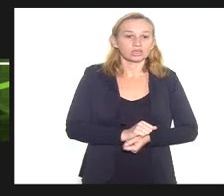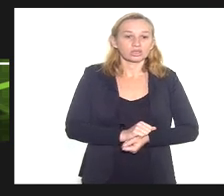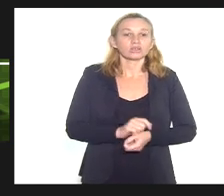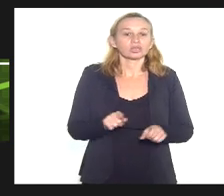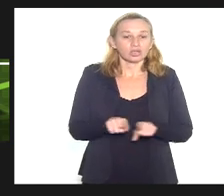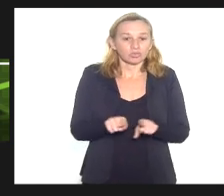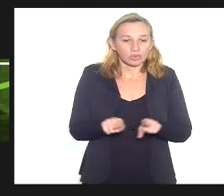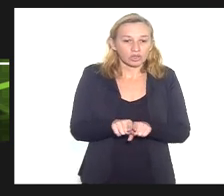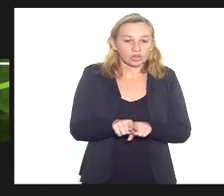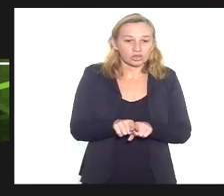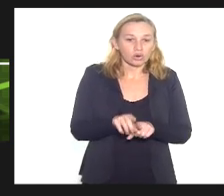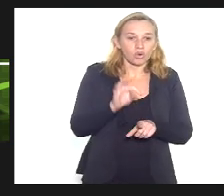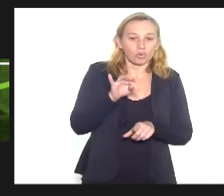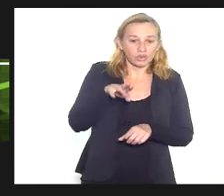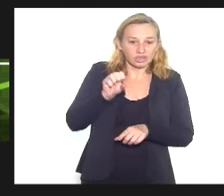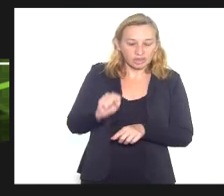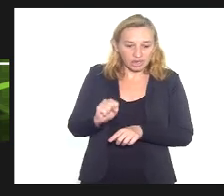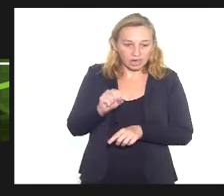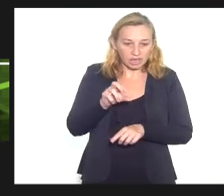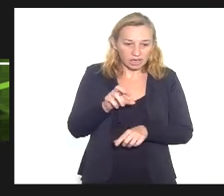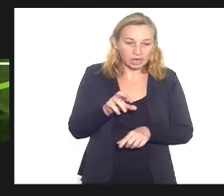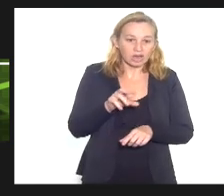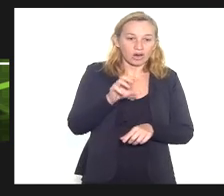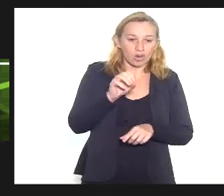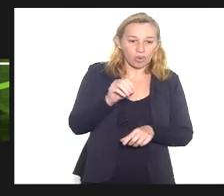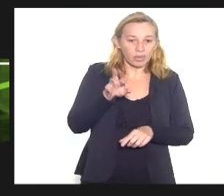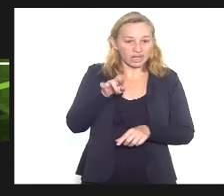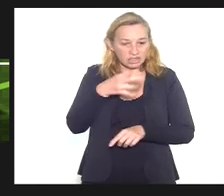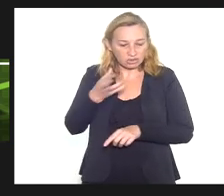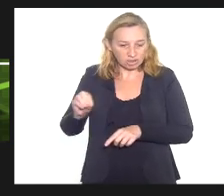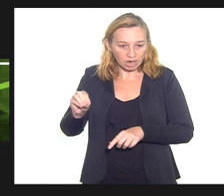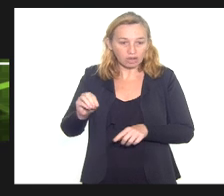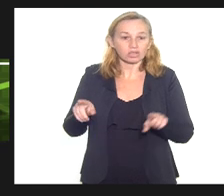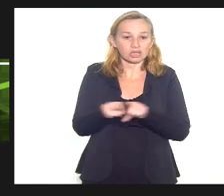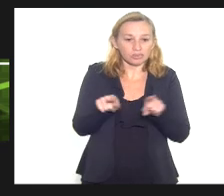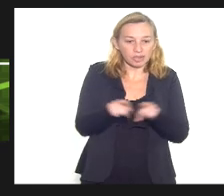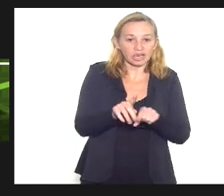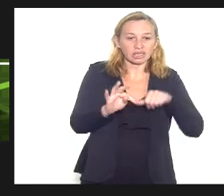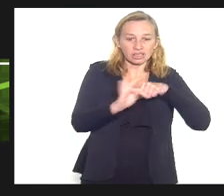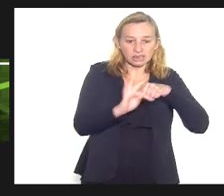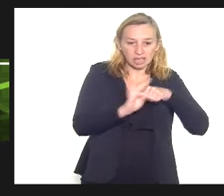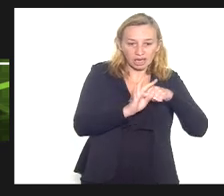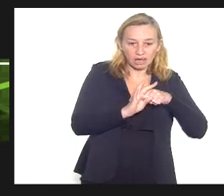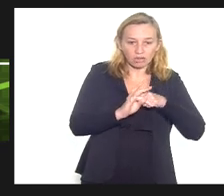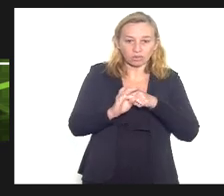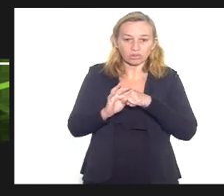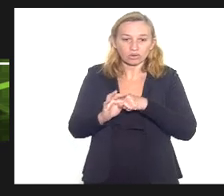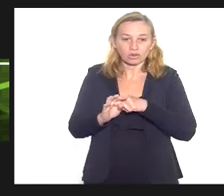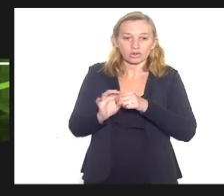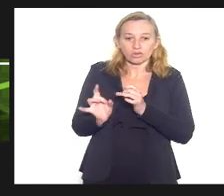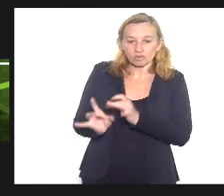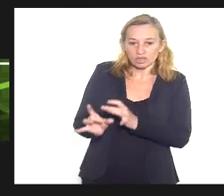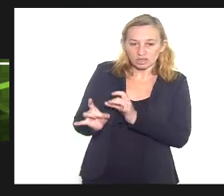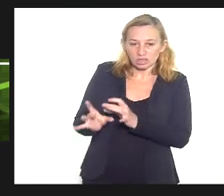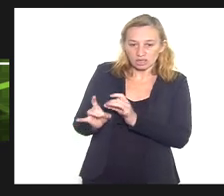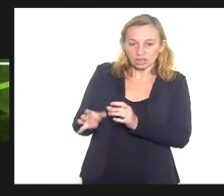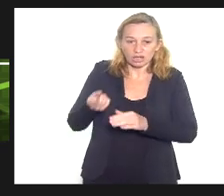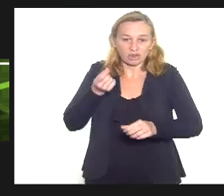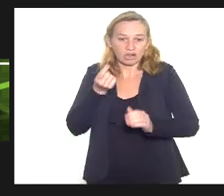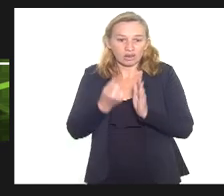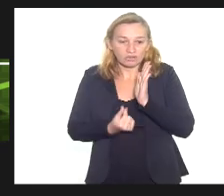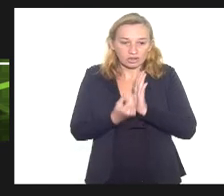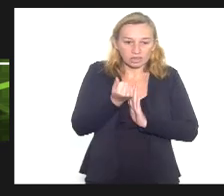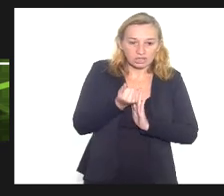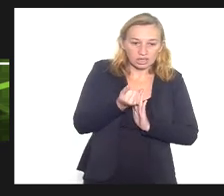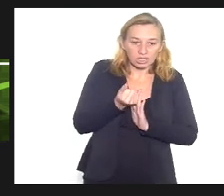Temos comitês operacionais e subcomitês técnicos, da área comercial, financeira, de recurso, entre outros, onde para cada